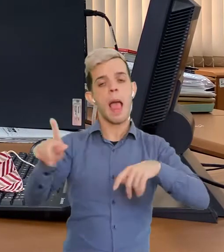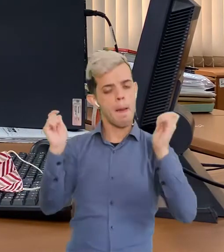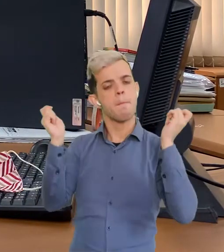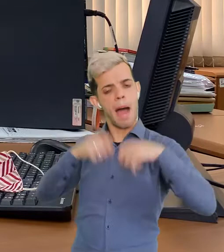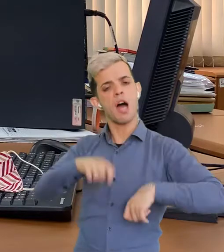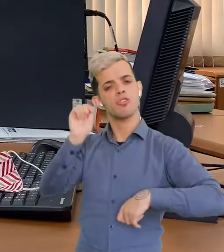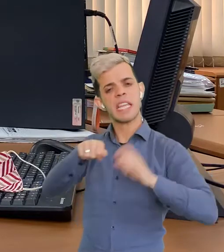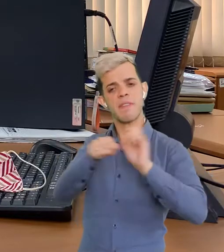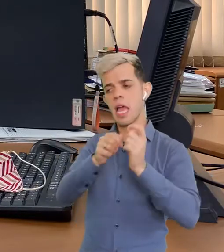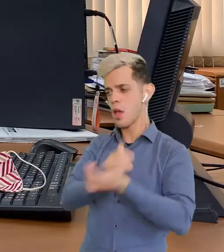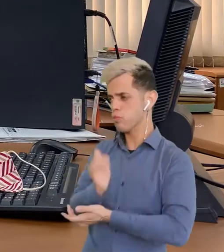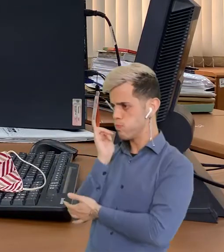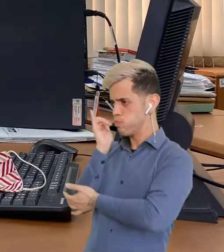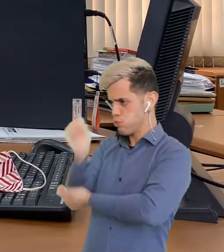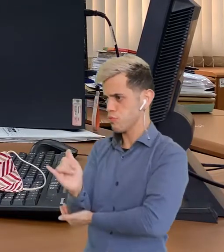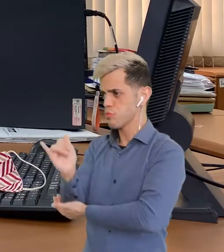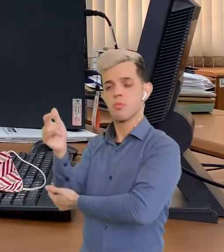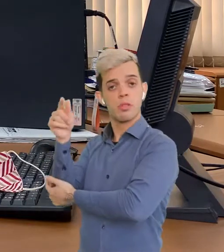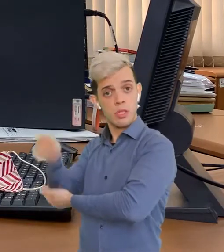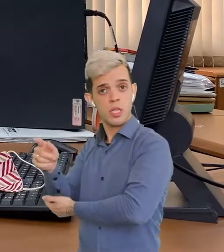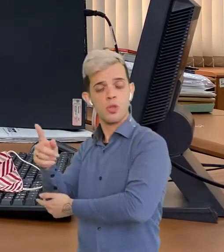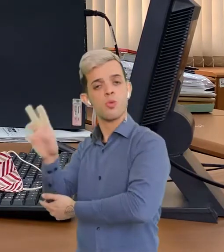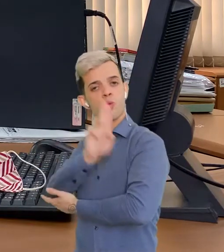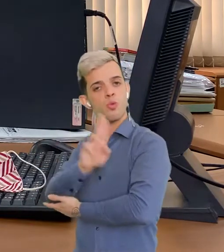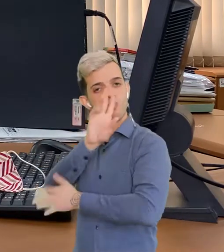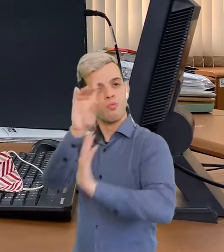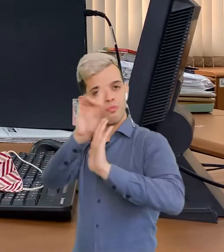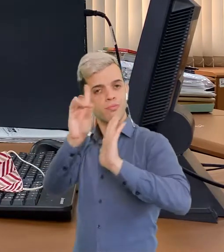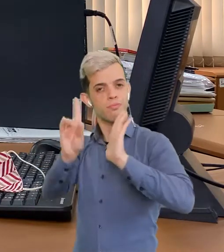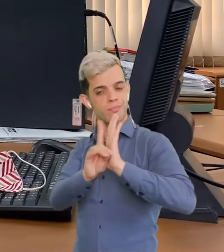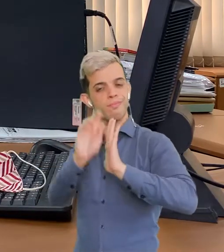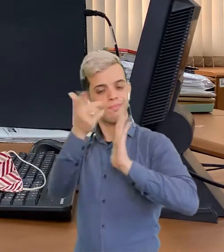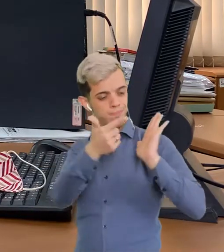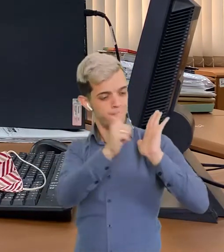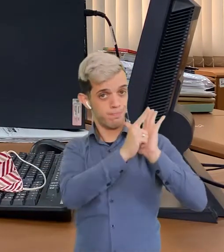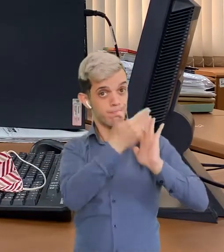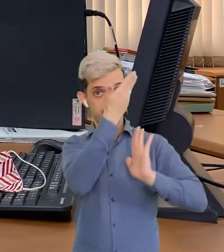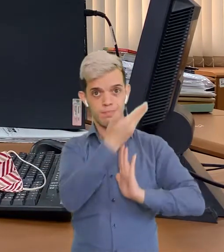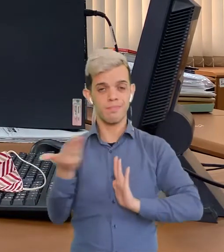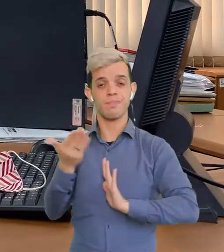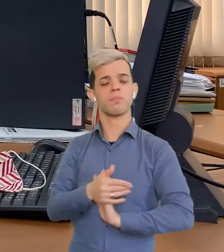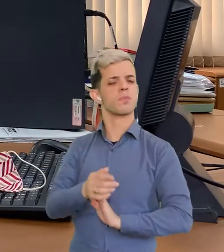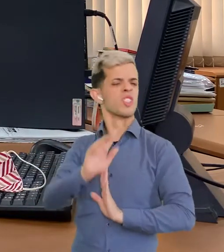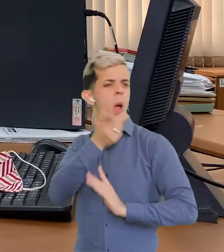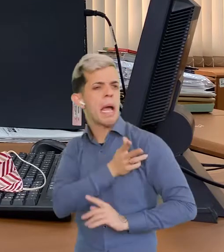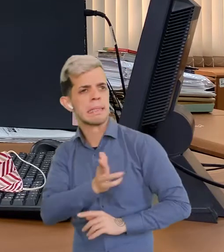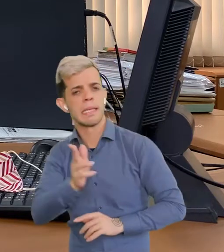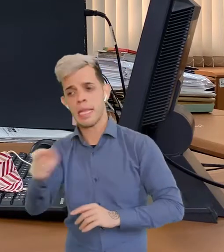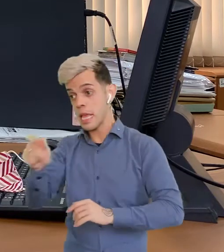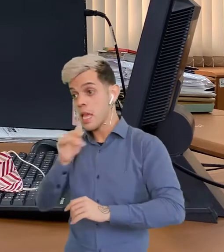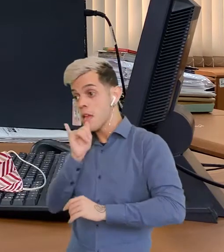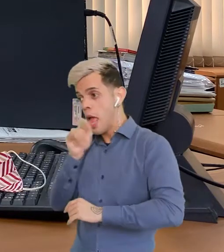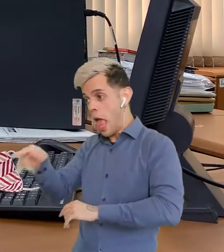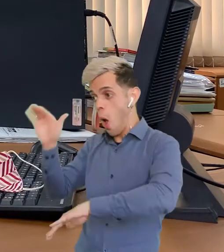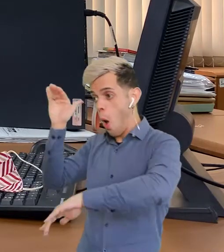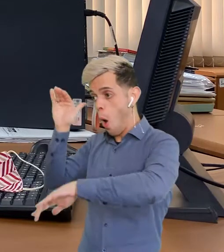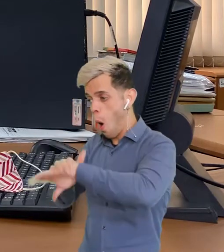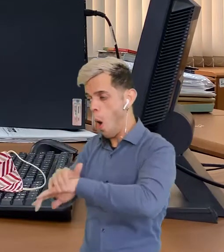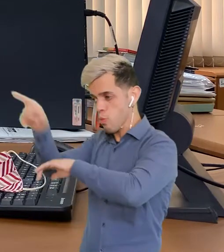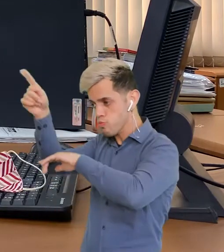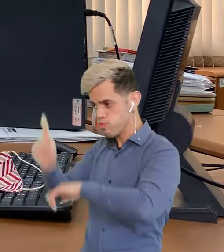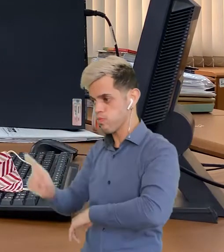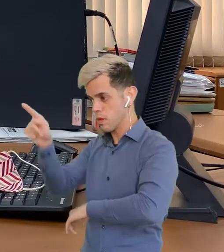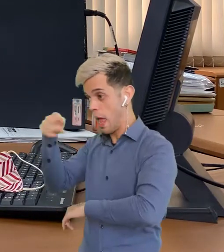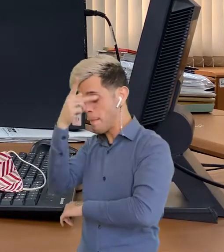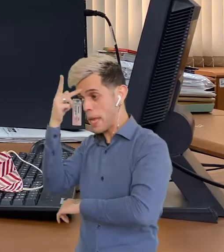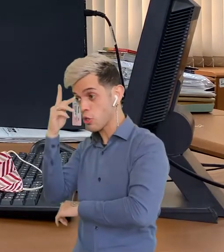ele pode autuar o infrator através do documento que é o auto de infração. Nem sempre o autuado vai ser o recebedor